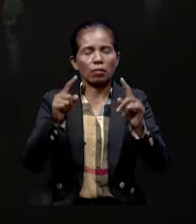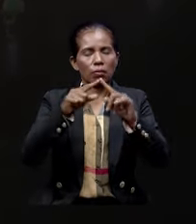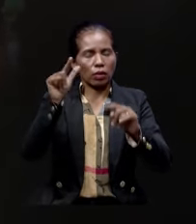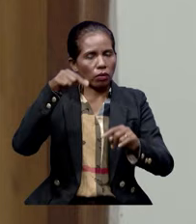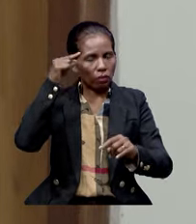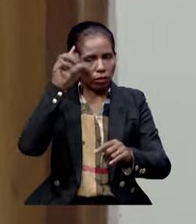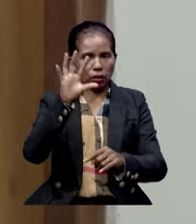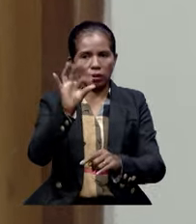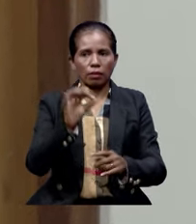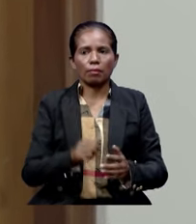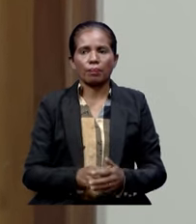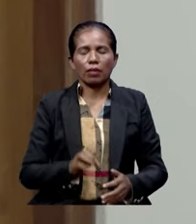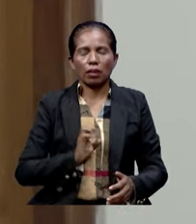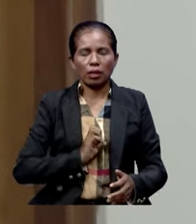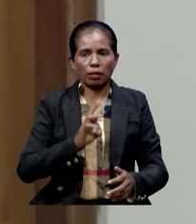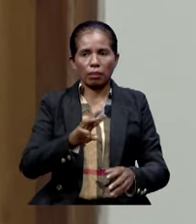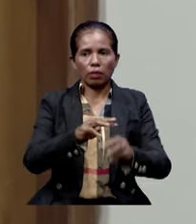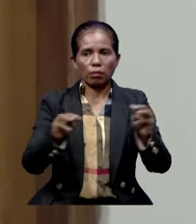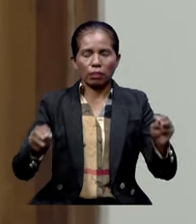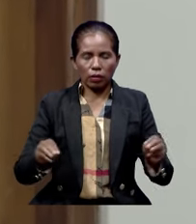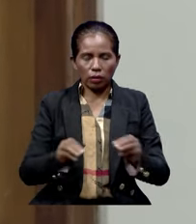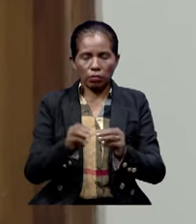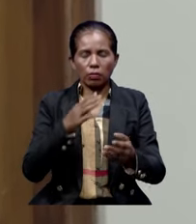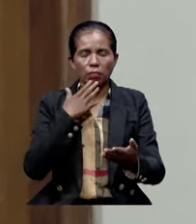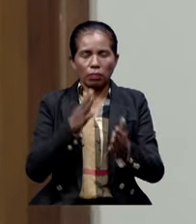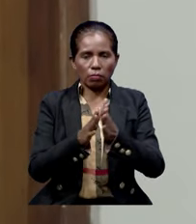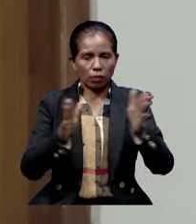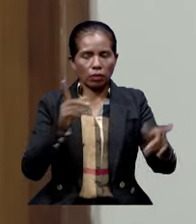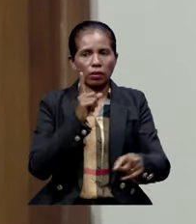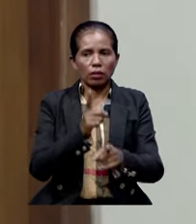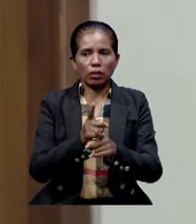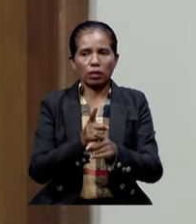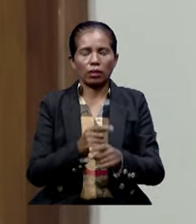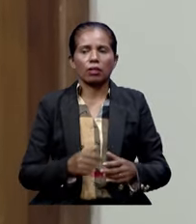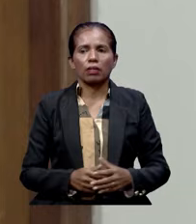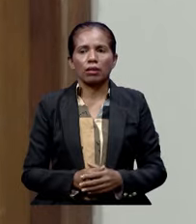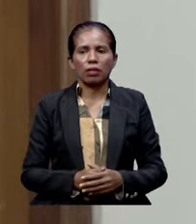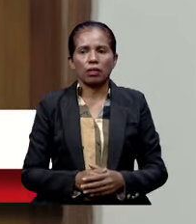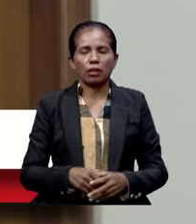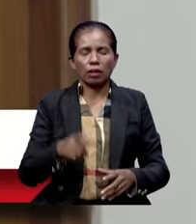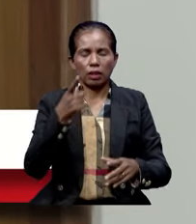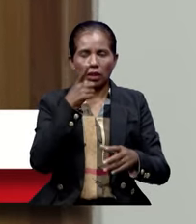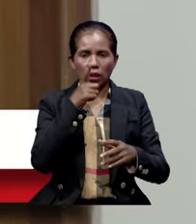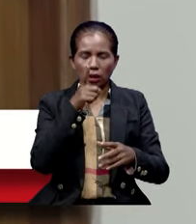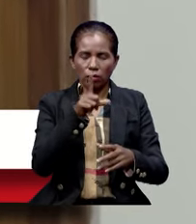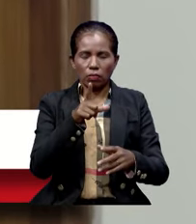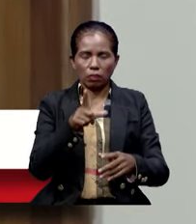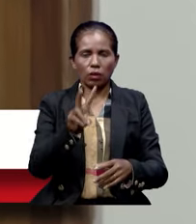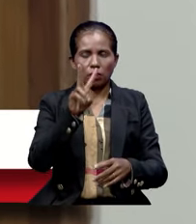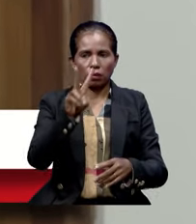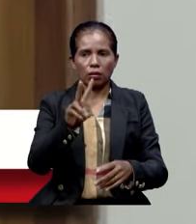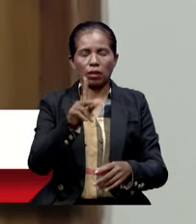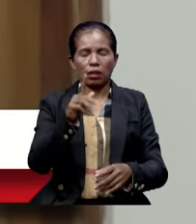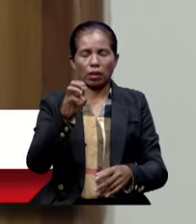CNN. Armeira, município de que é complexo de deves, e ali é materna rua, que é